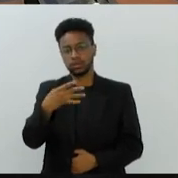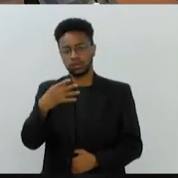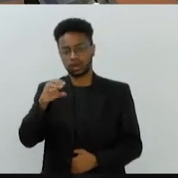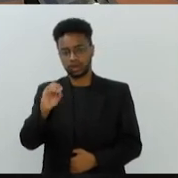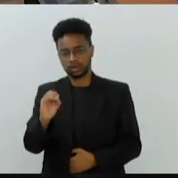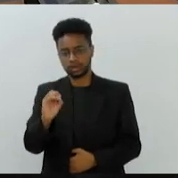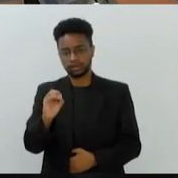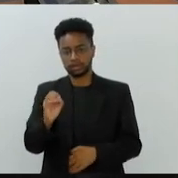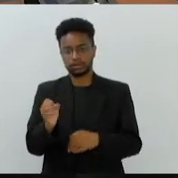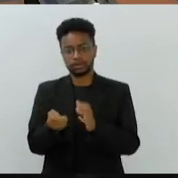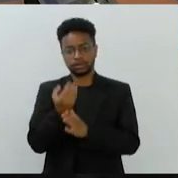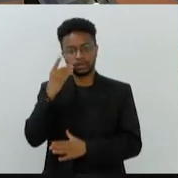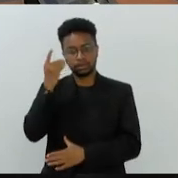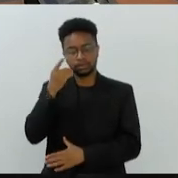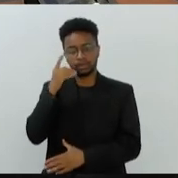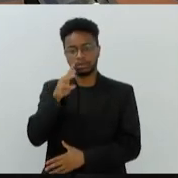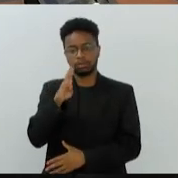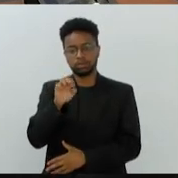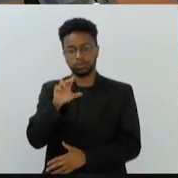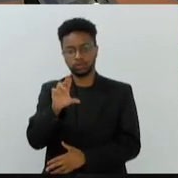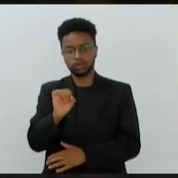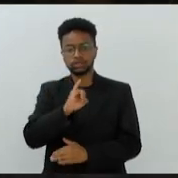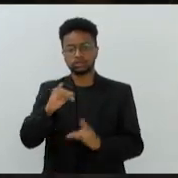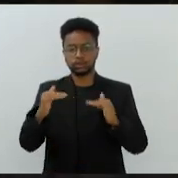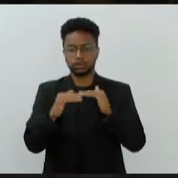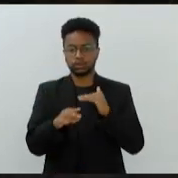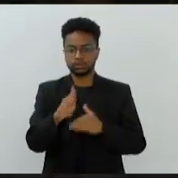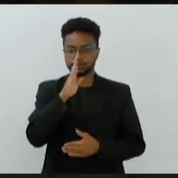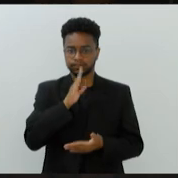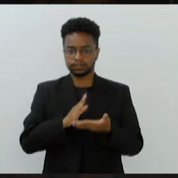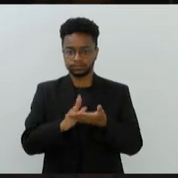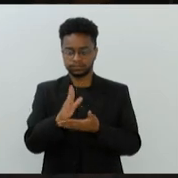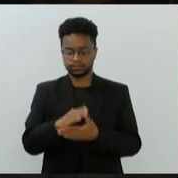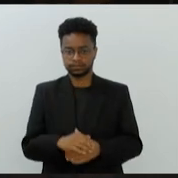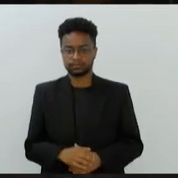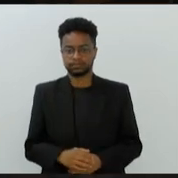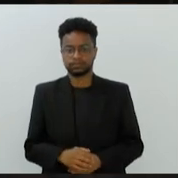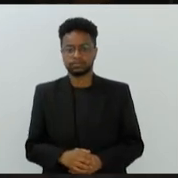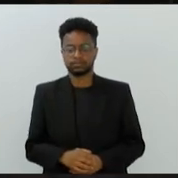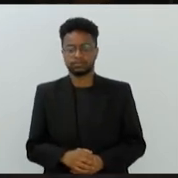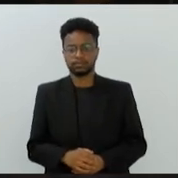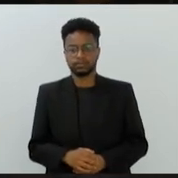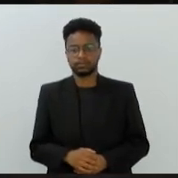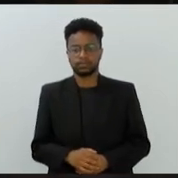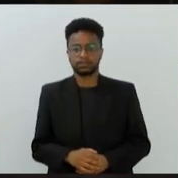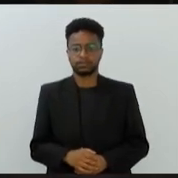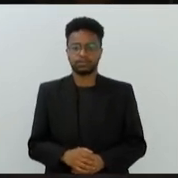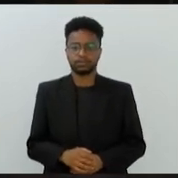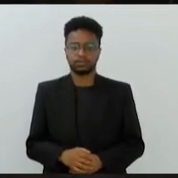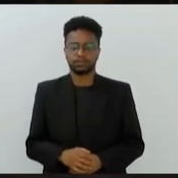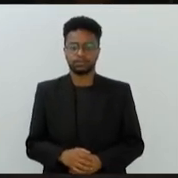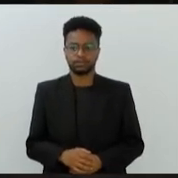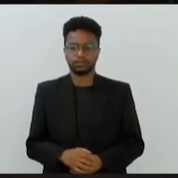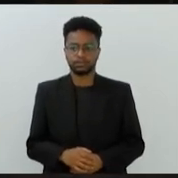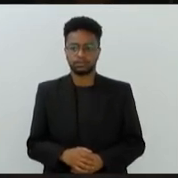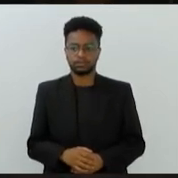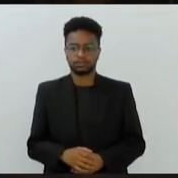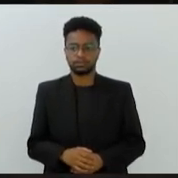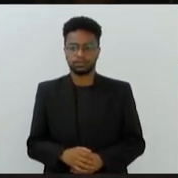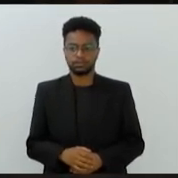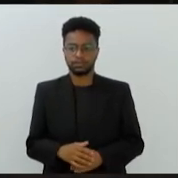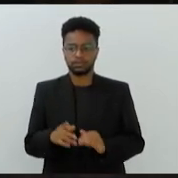3.740, do deputado Bruno Boareto. Os senhores que aprovam, permaneçam como estão, aprovado. Projeto